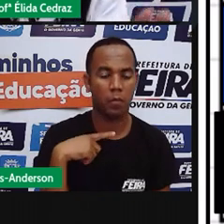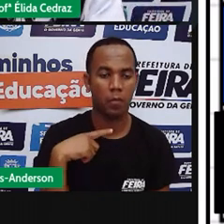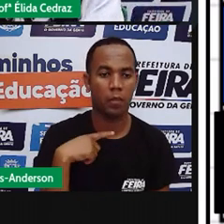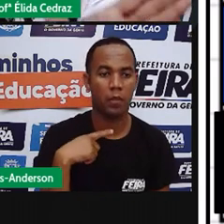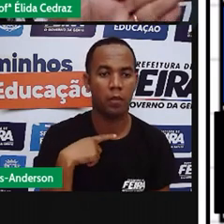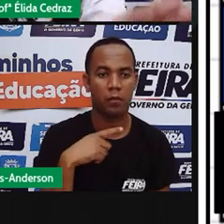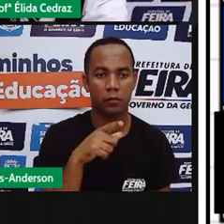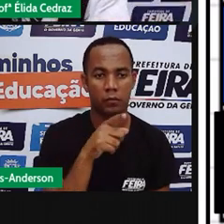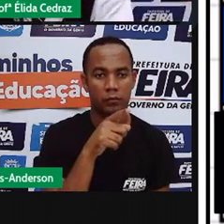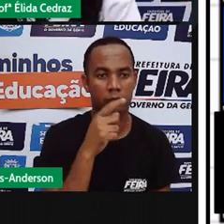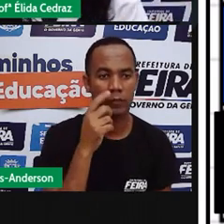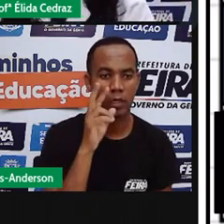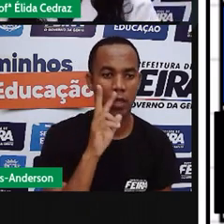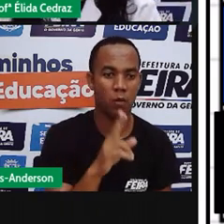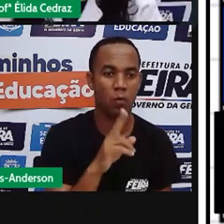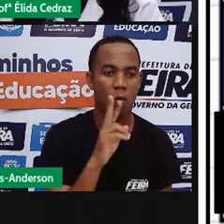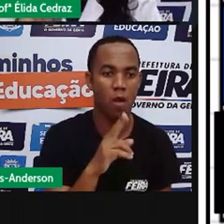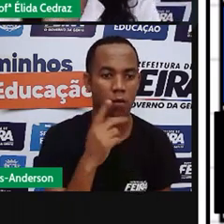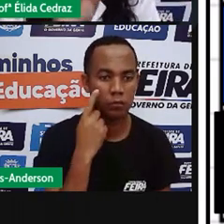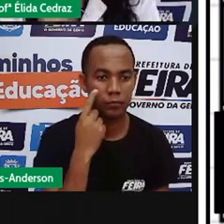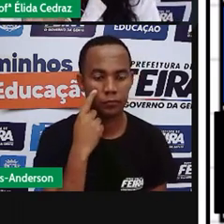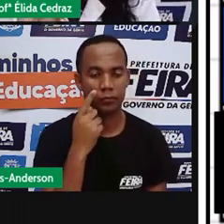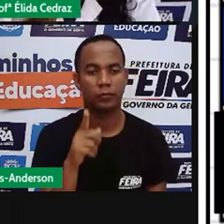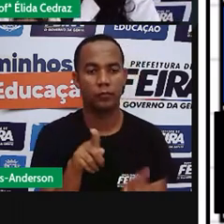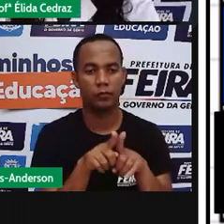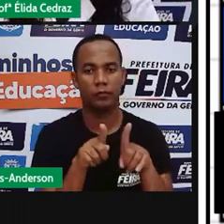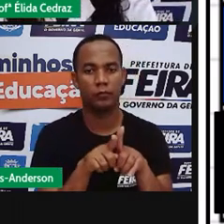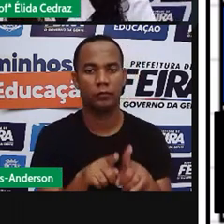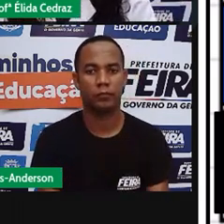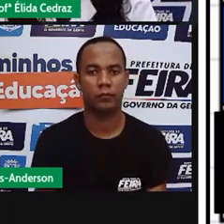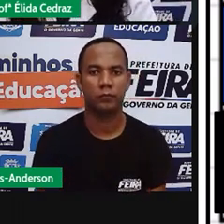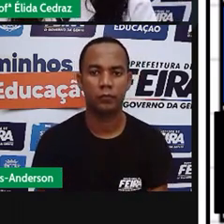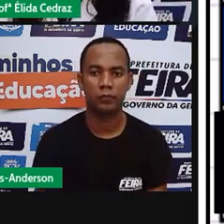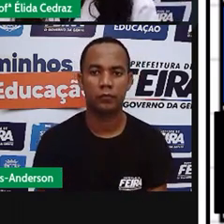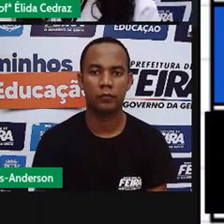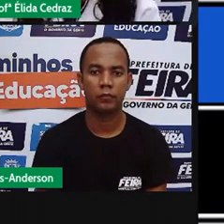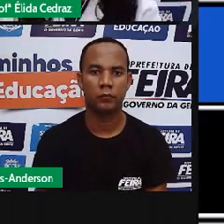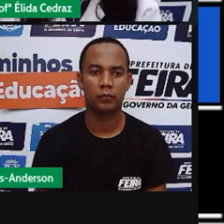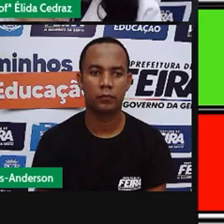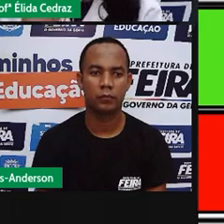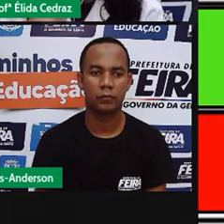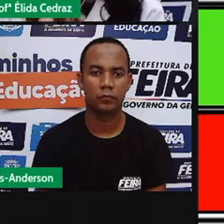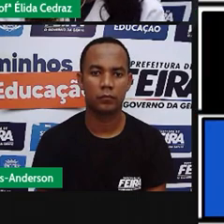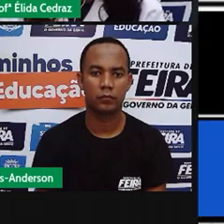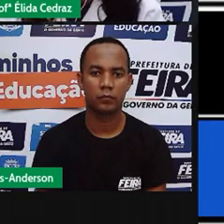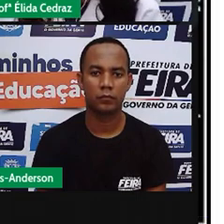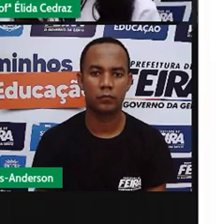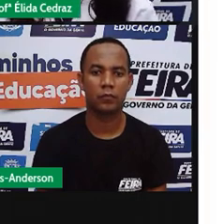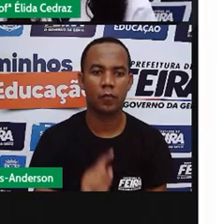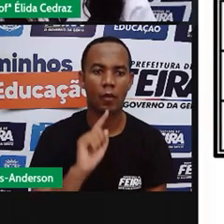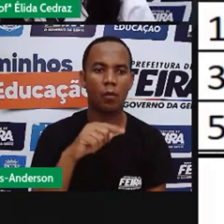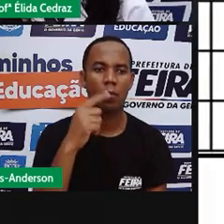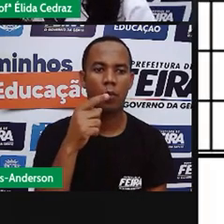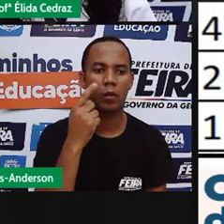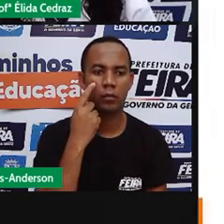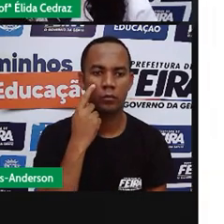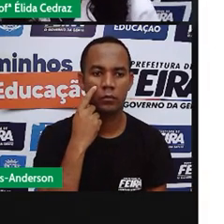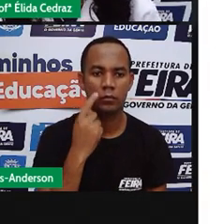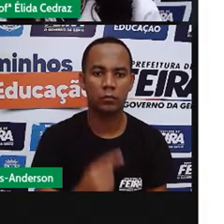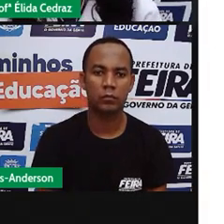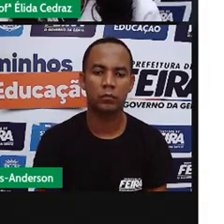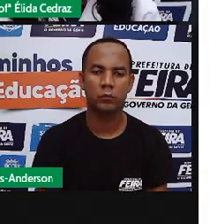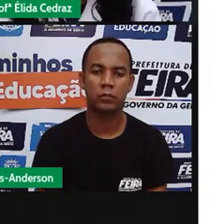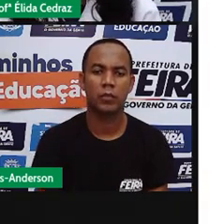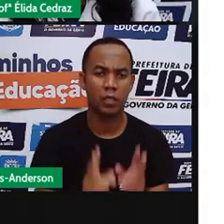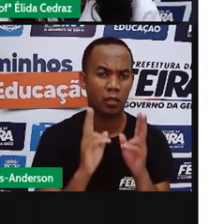ele ficaria igualzinho a esse aqui que a Pro montou os quadradinhos coloridos. Vamos para o próximo desafio. É